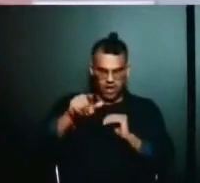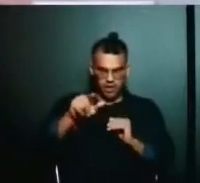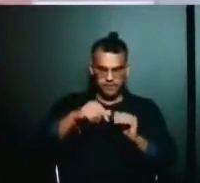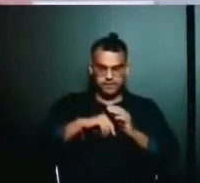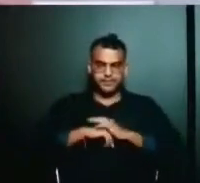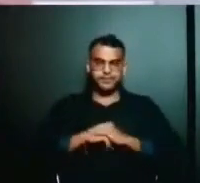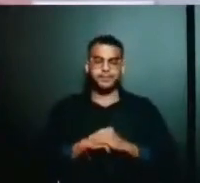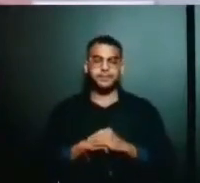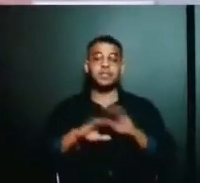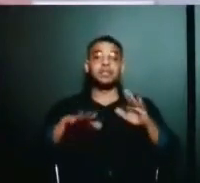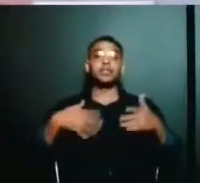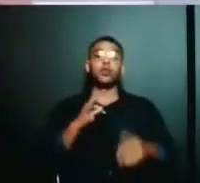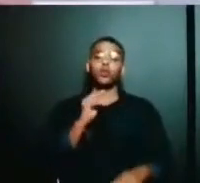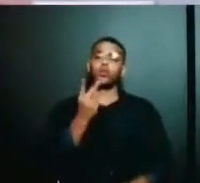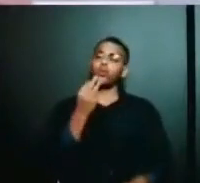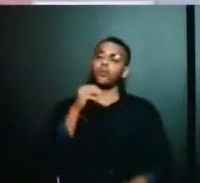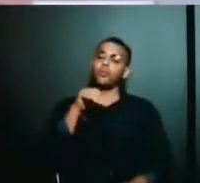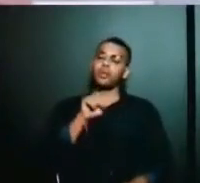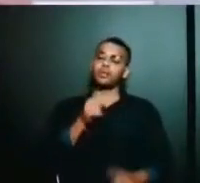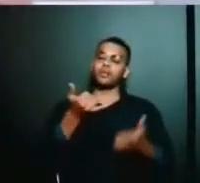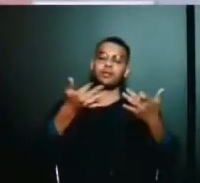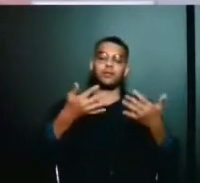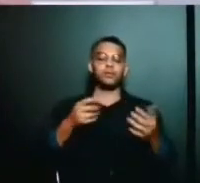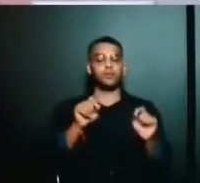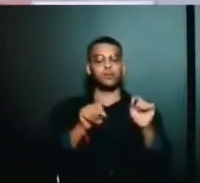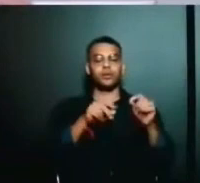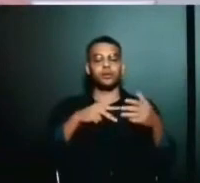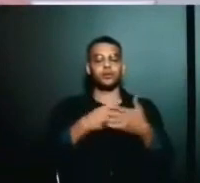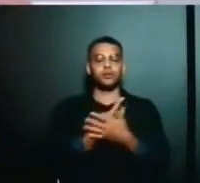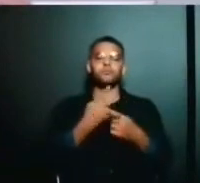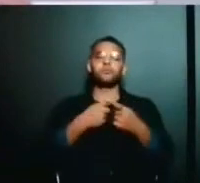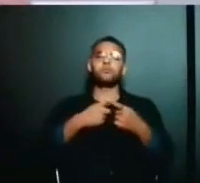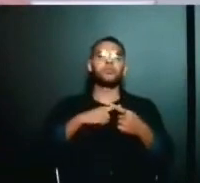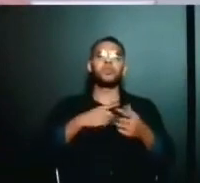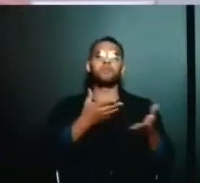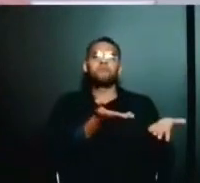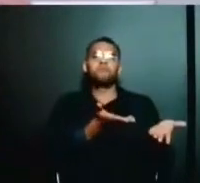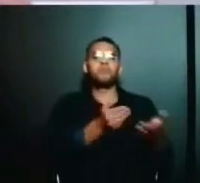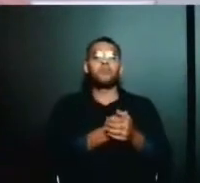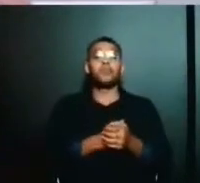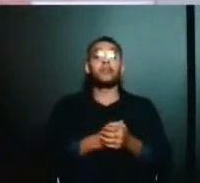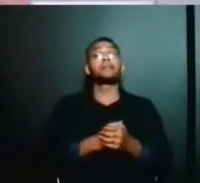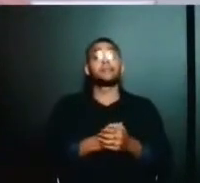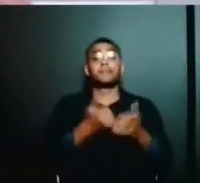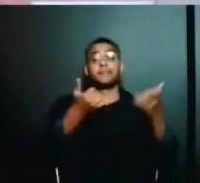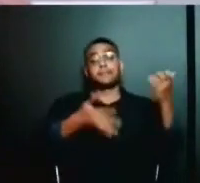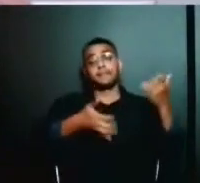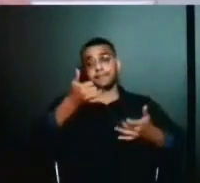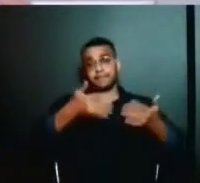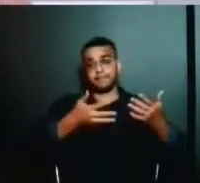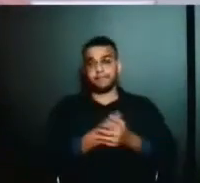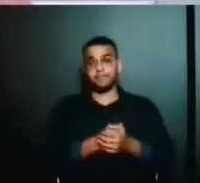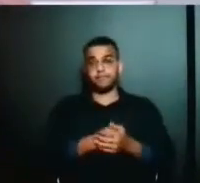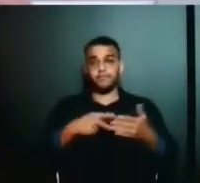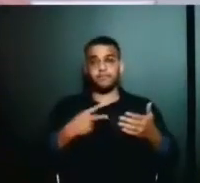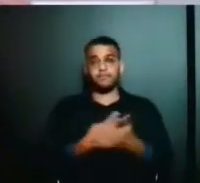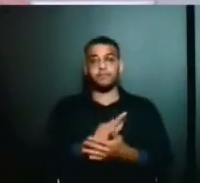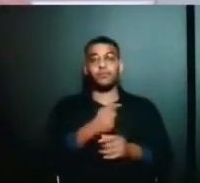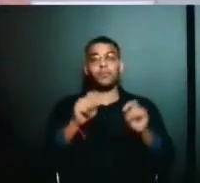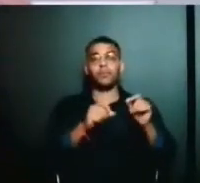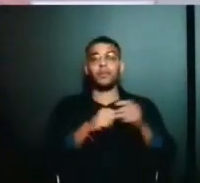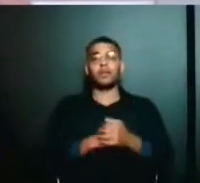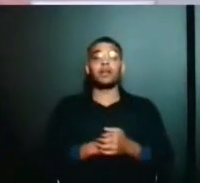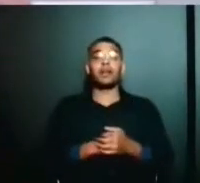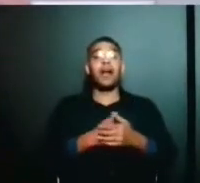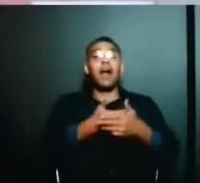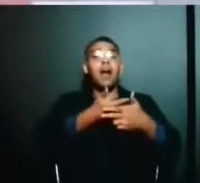o Thomas Sowell vai explicar para a gente inúmeros fatores relacionados ao mercado de trabalho. E esse é um deles. E ele diz que as coisas